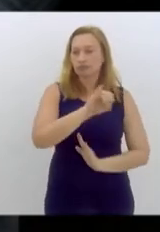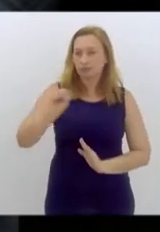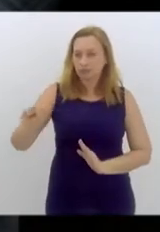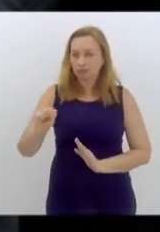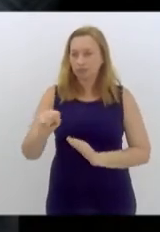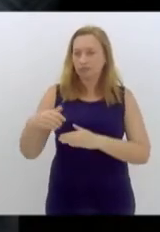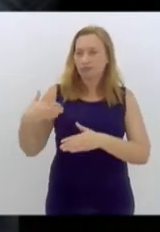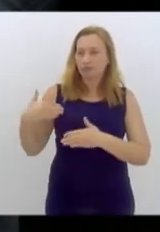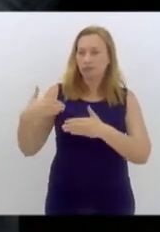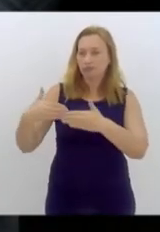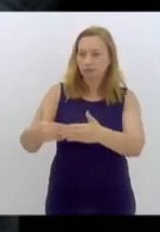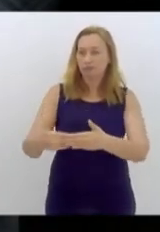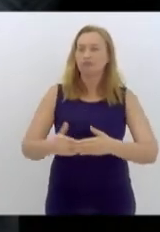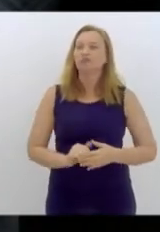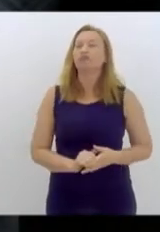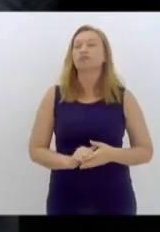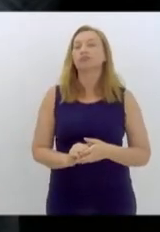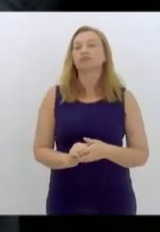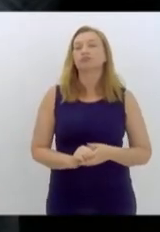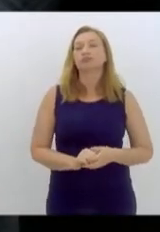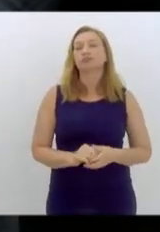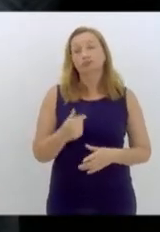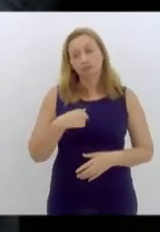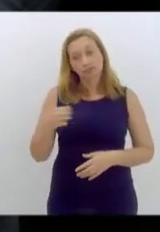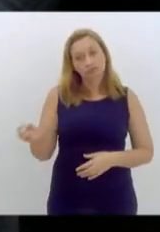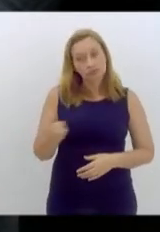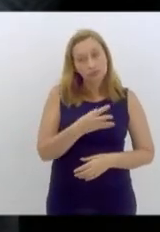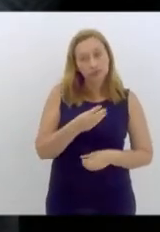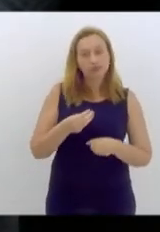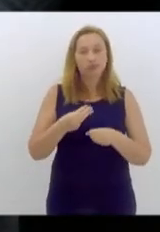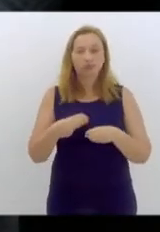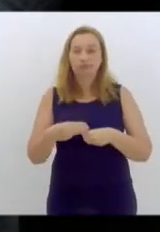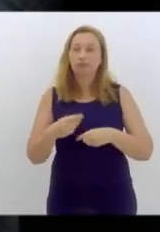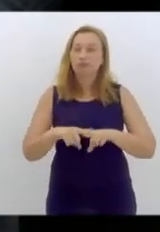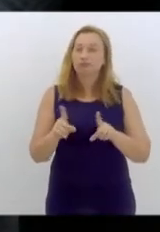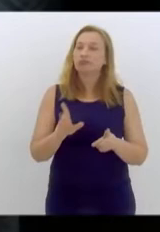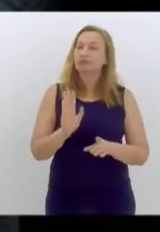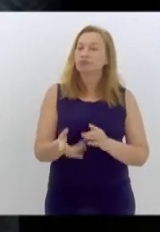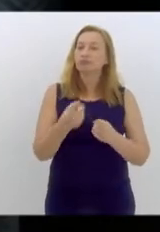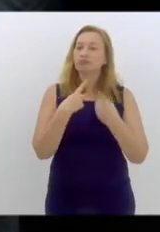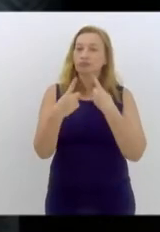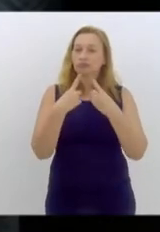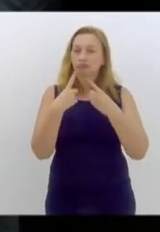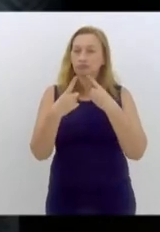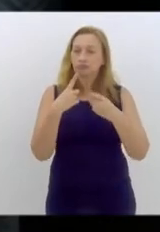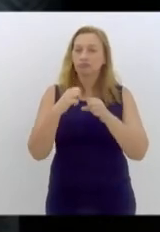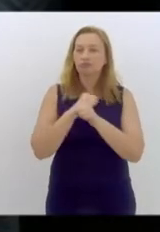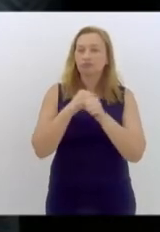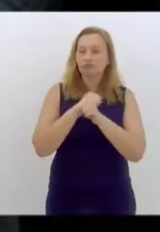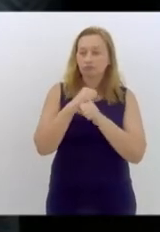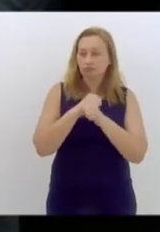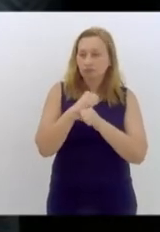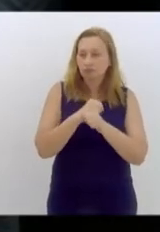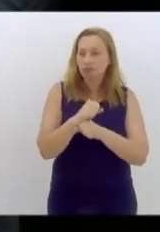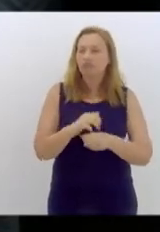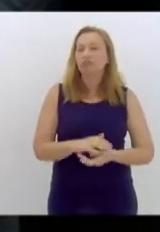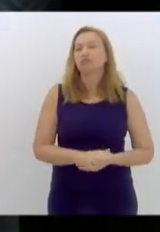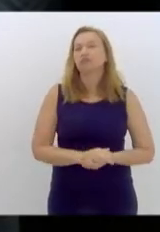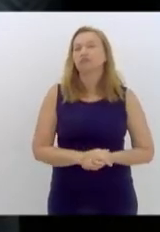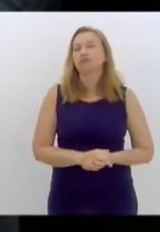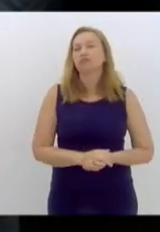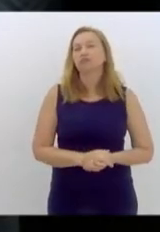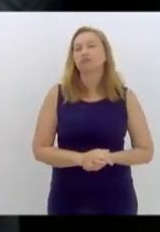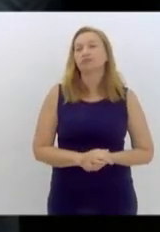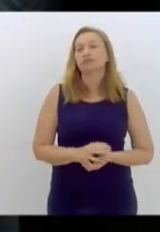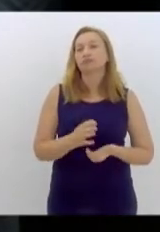longa data. Então, eu estou nova no município, mas ele já vem discutindo isso há muitos anos, e essa era uma